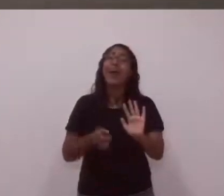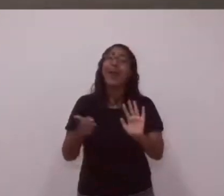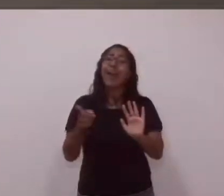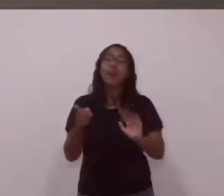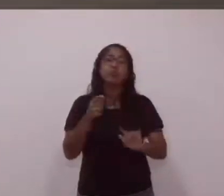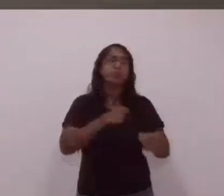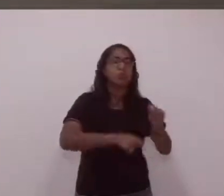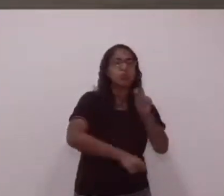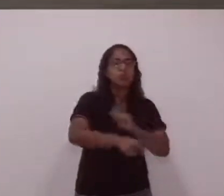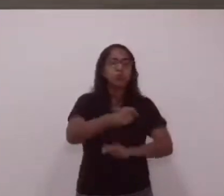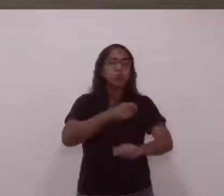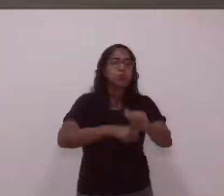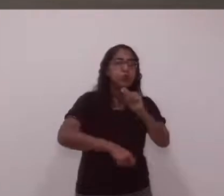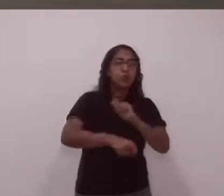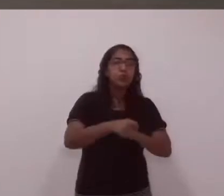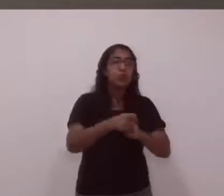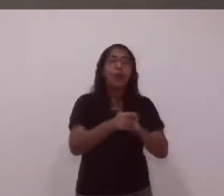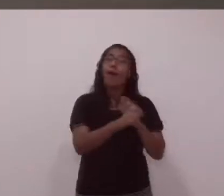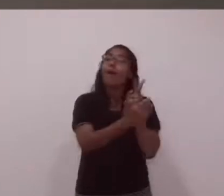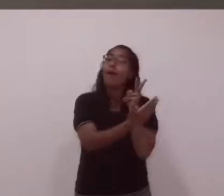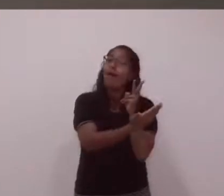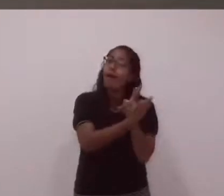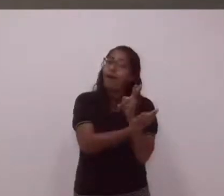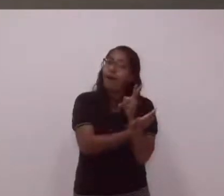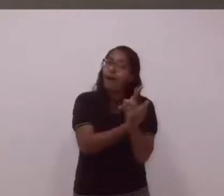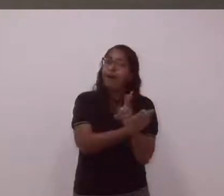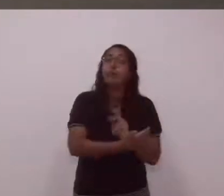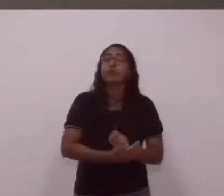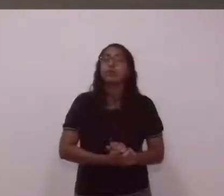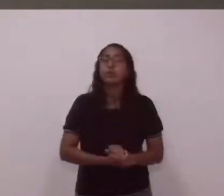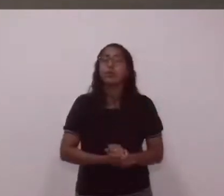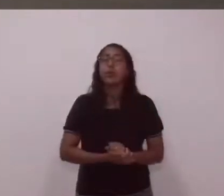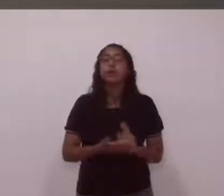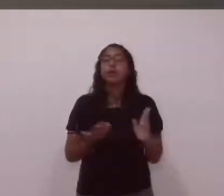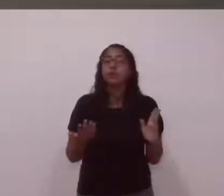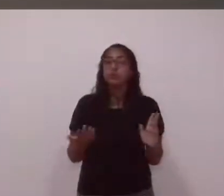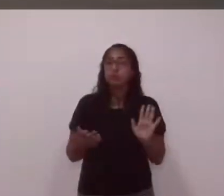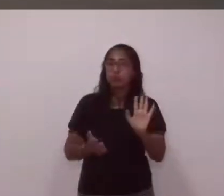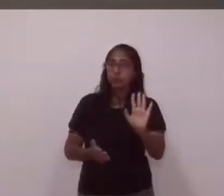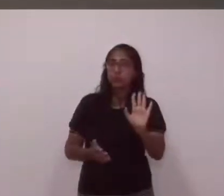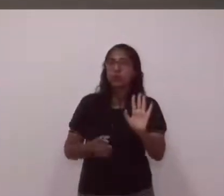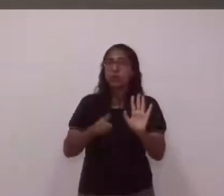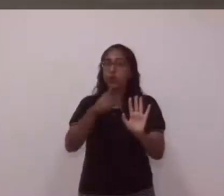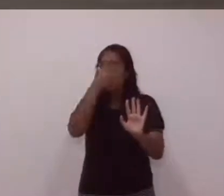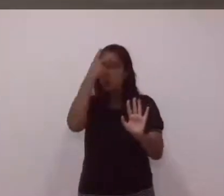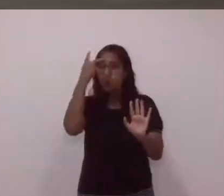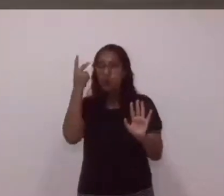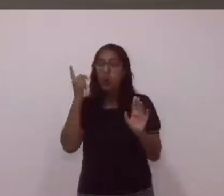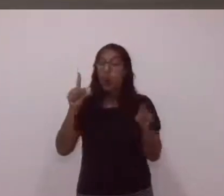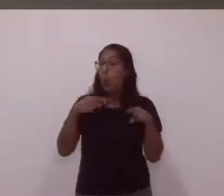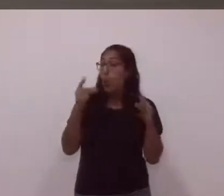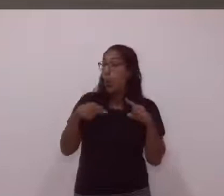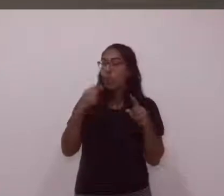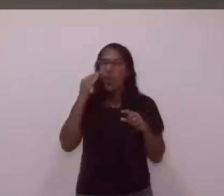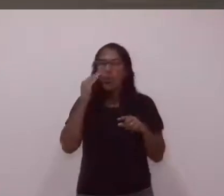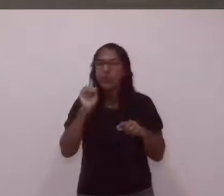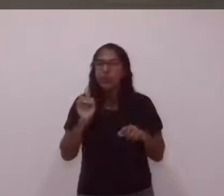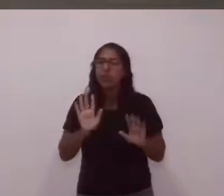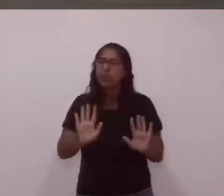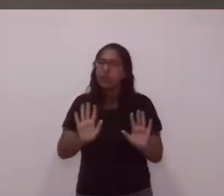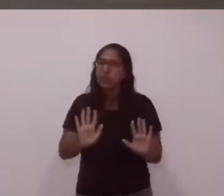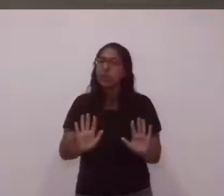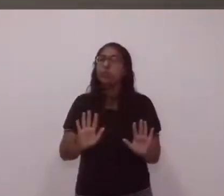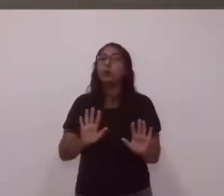gestão incompetente e aí antes que as pessoas se manifestem ou não entendam para mim